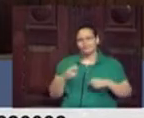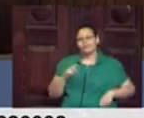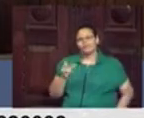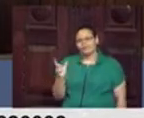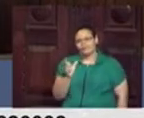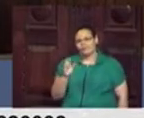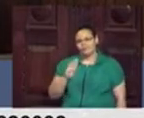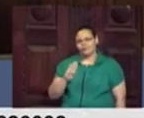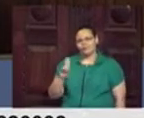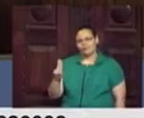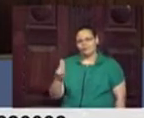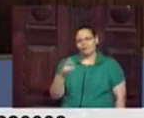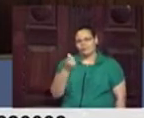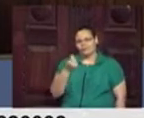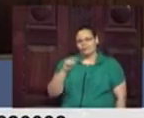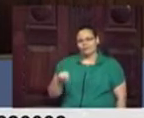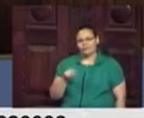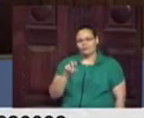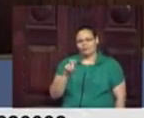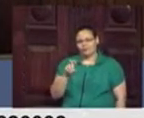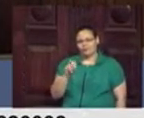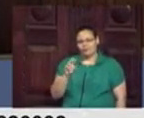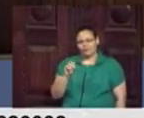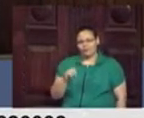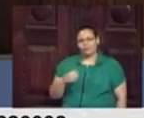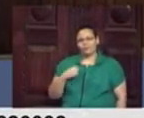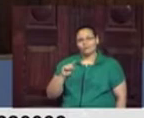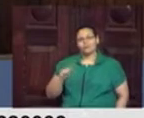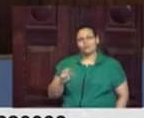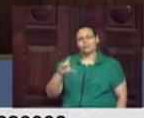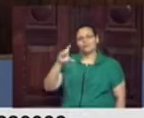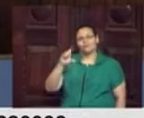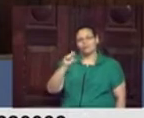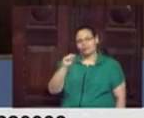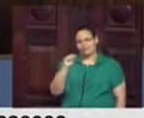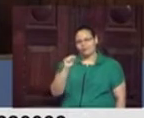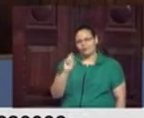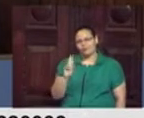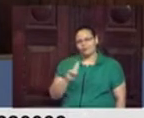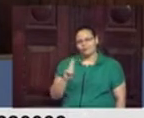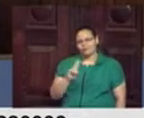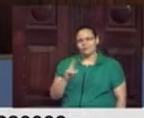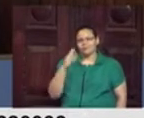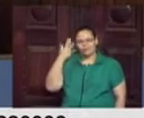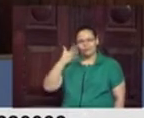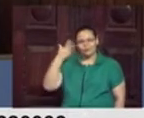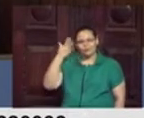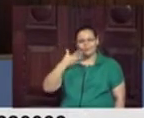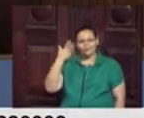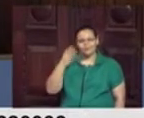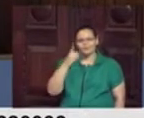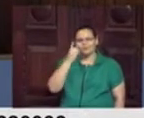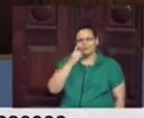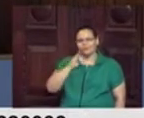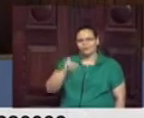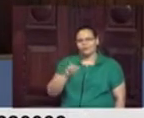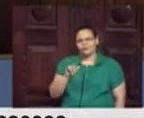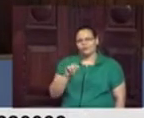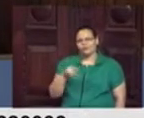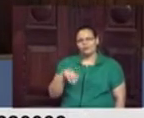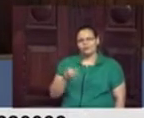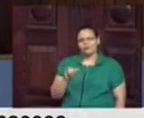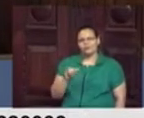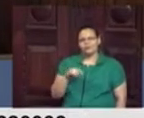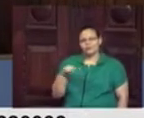6,50, jogam para 8 e delimitam, e ainda constroem um discurso, deputado Julianeri, mas que o bilhete único não pode ser para todo mundo, porque a gente